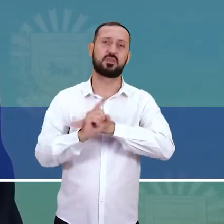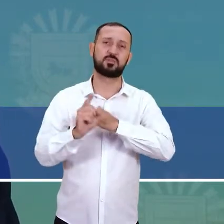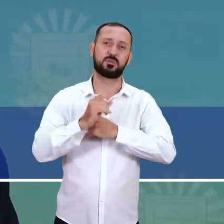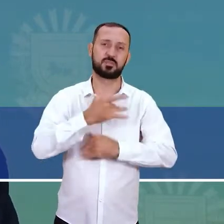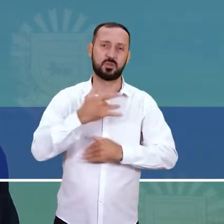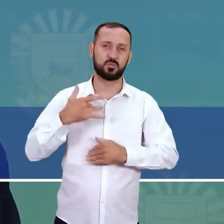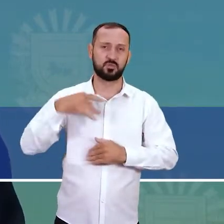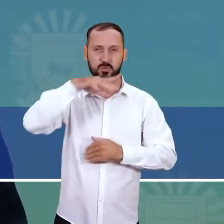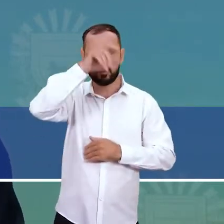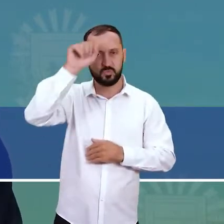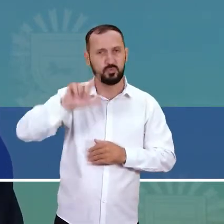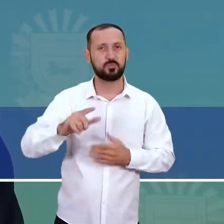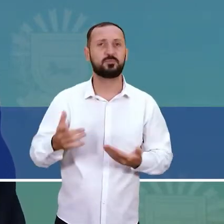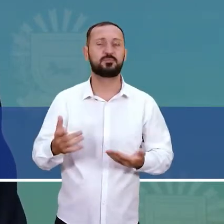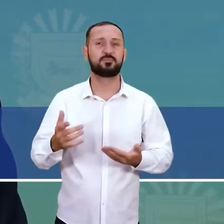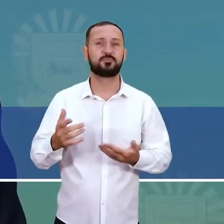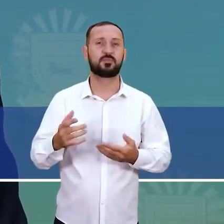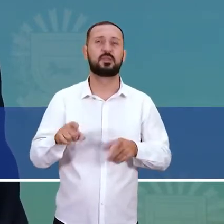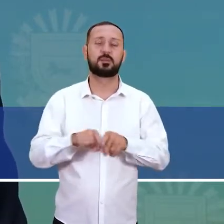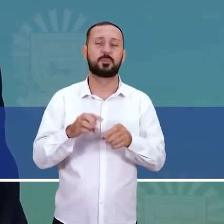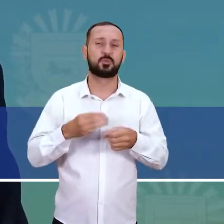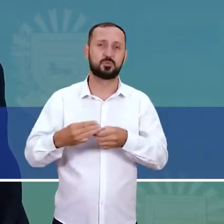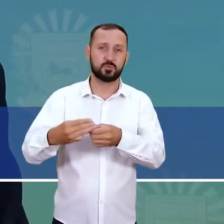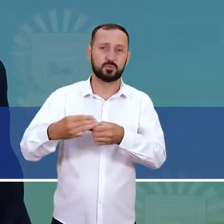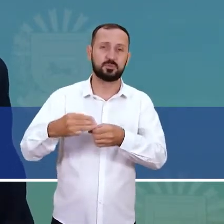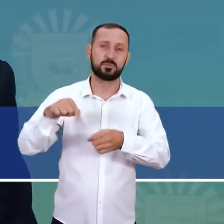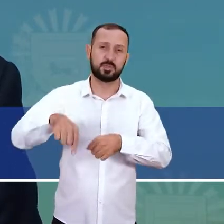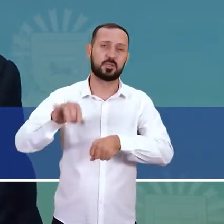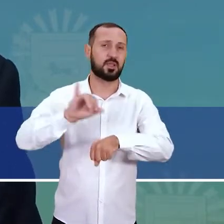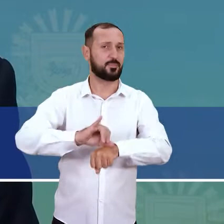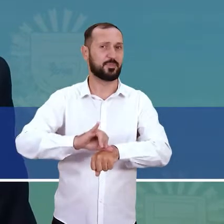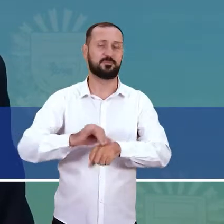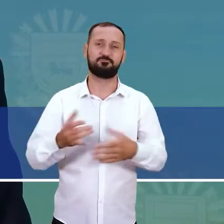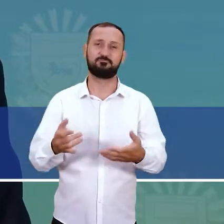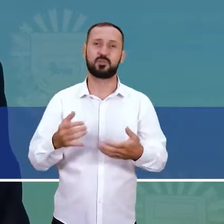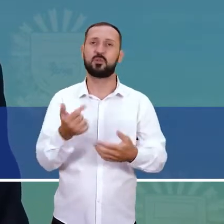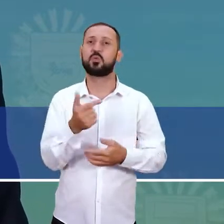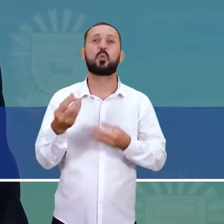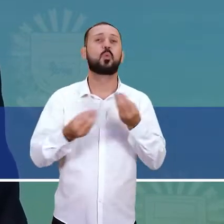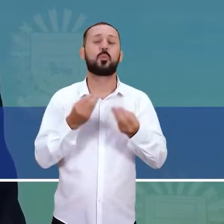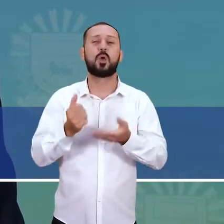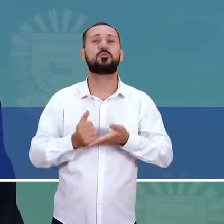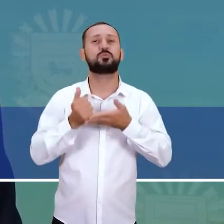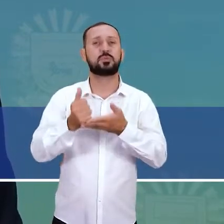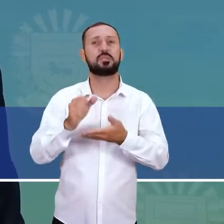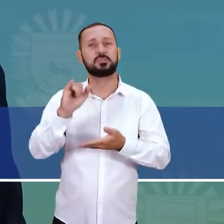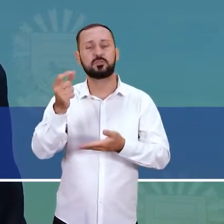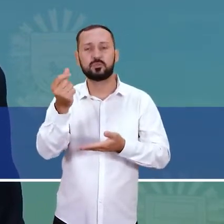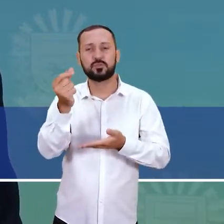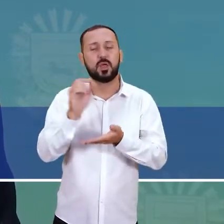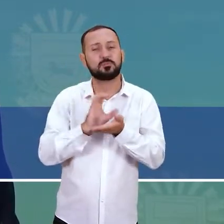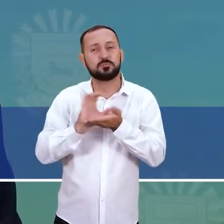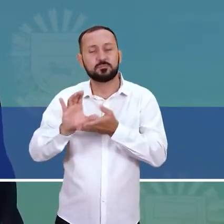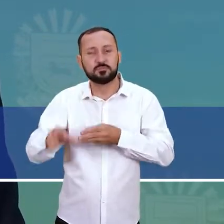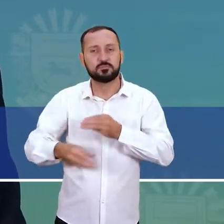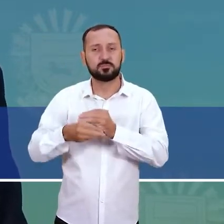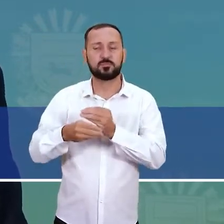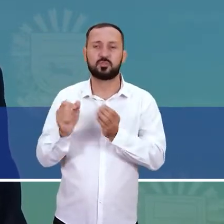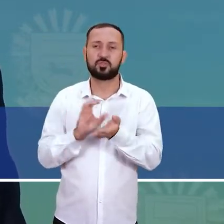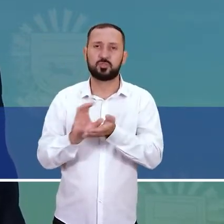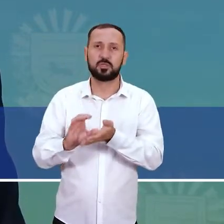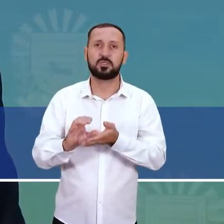o atendimento à saúde do nosso estado, nos municípios e na capital. Então não tem como fazer saúde sem fazer